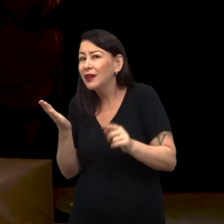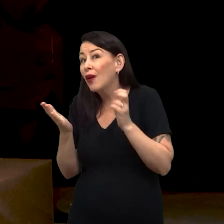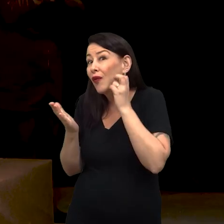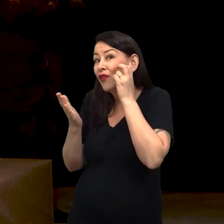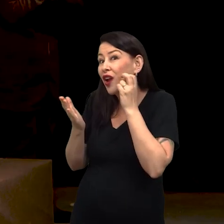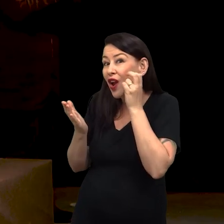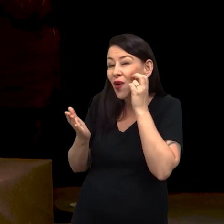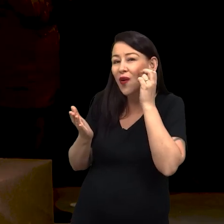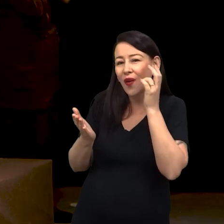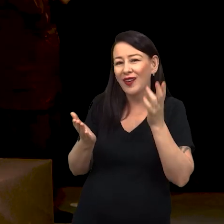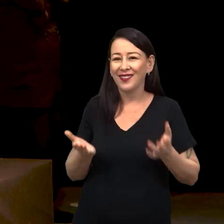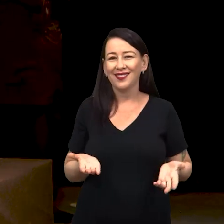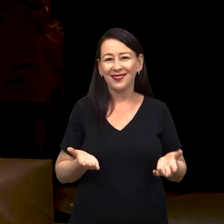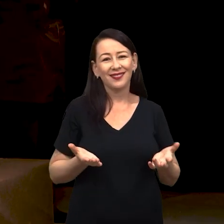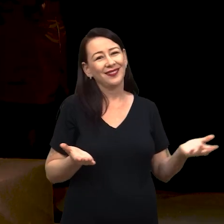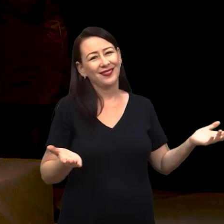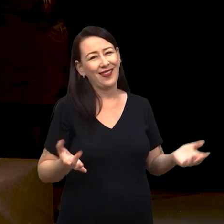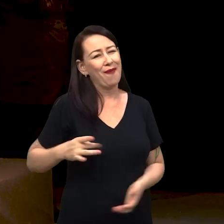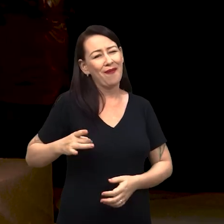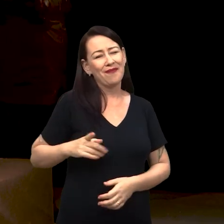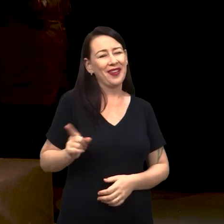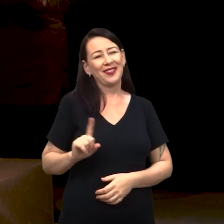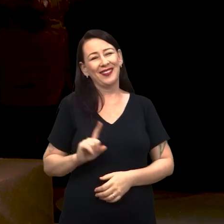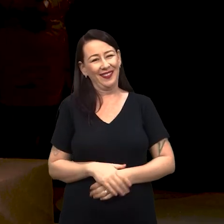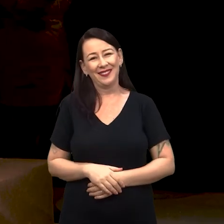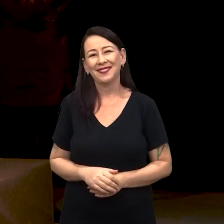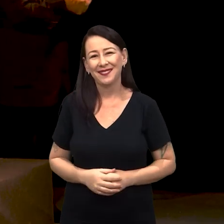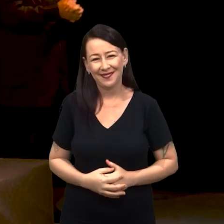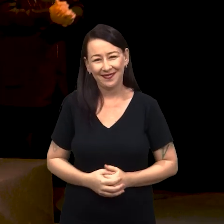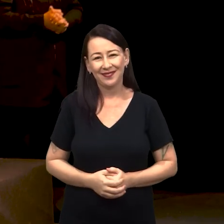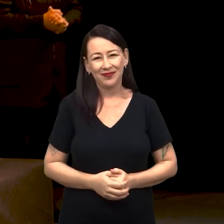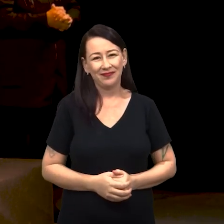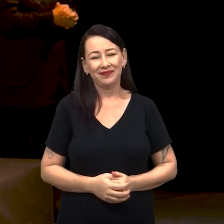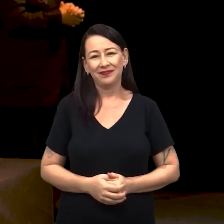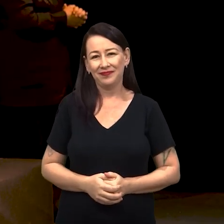com vergonha do povo daqui. Ah, que medo é esse, né?